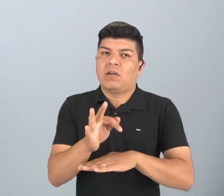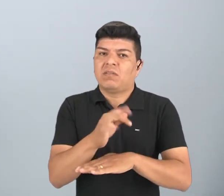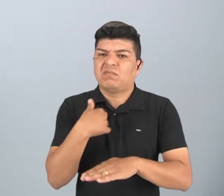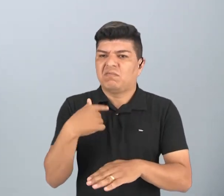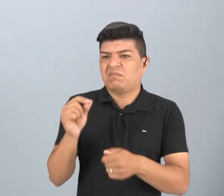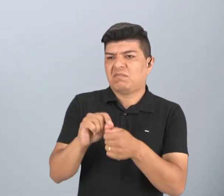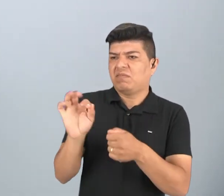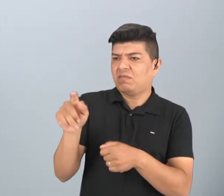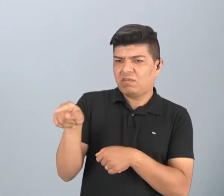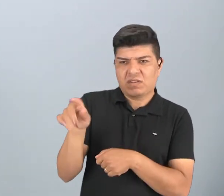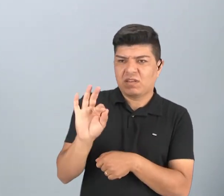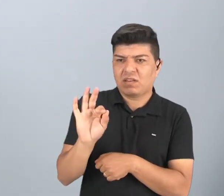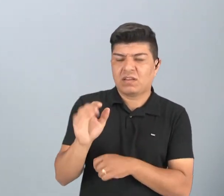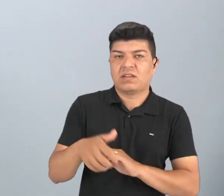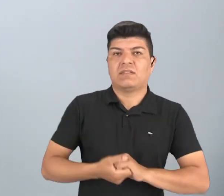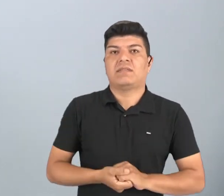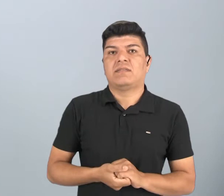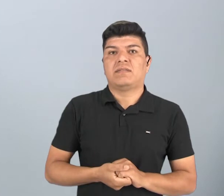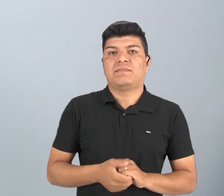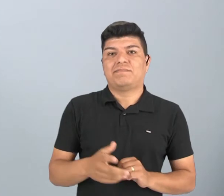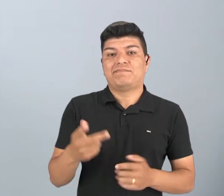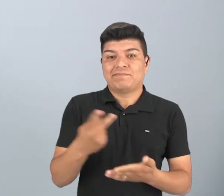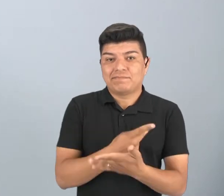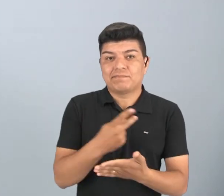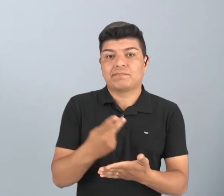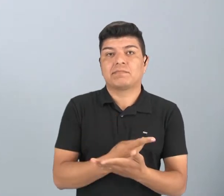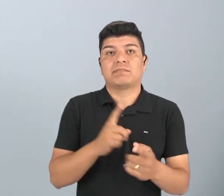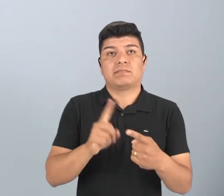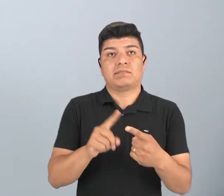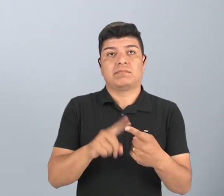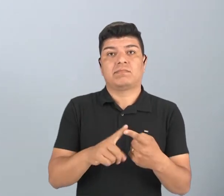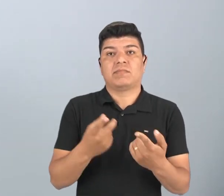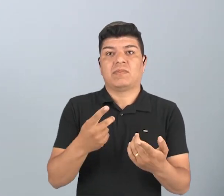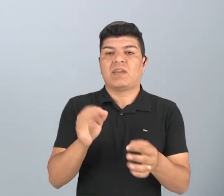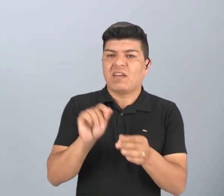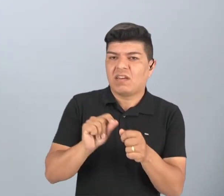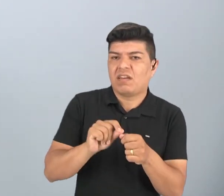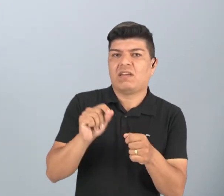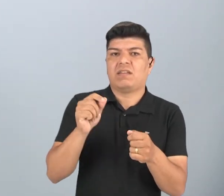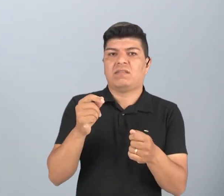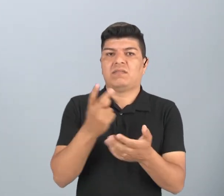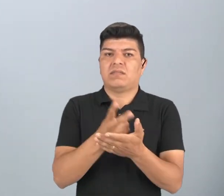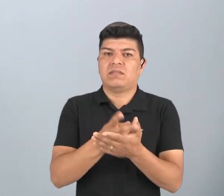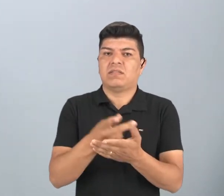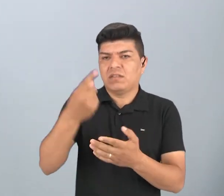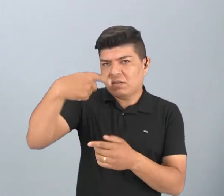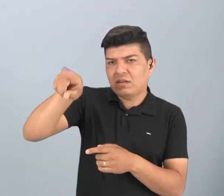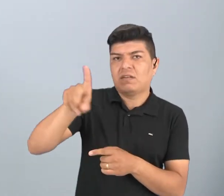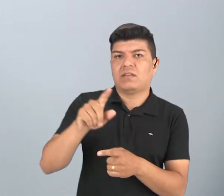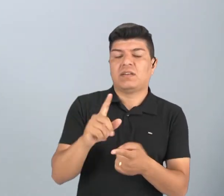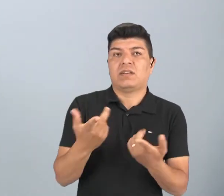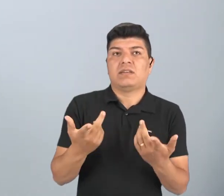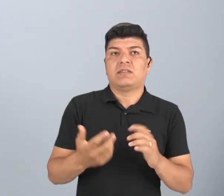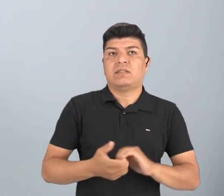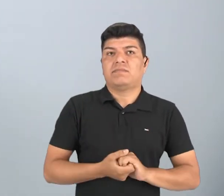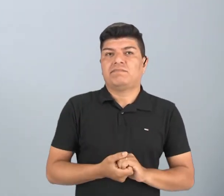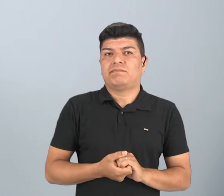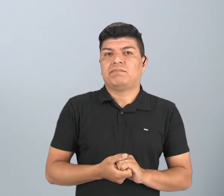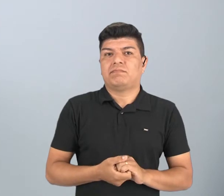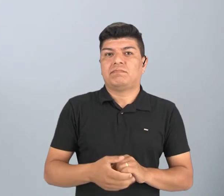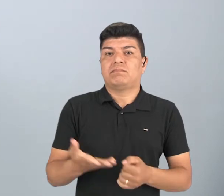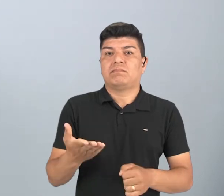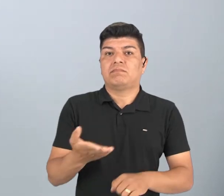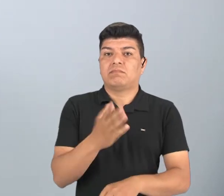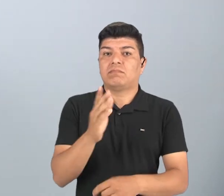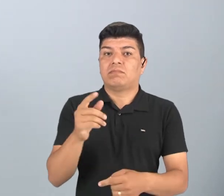fez aquilo, não? E é errado, porque a gente usa muito tu fez, né? Ah, tu não vai? E não são os termos